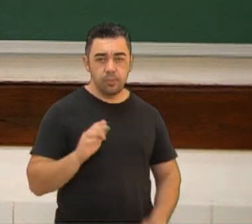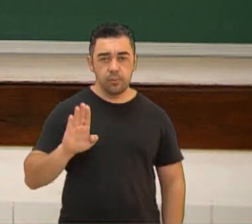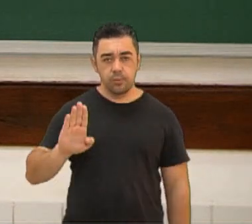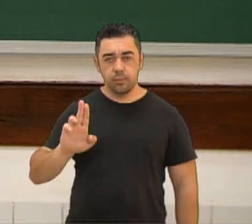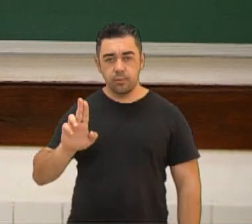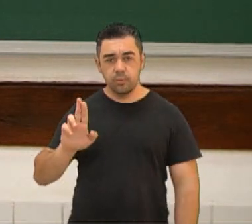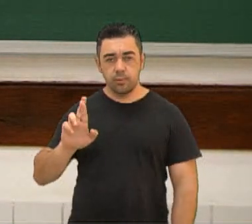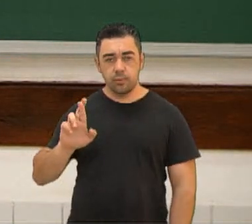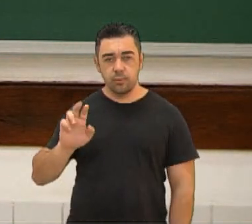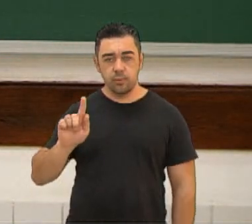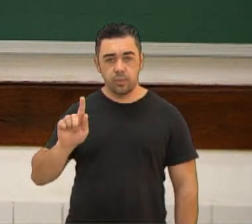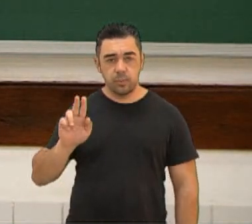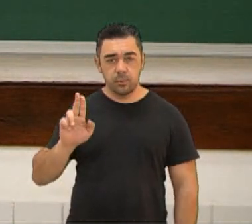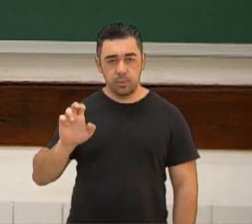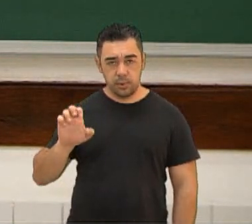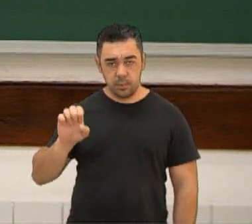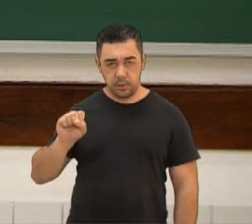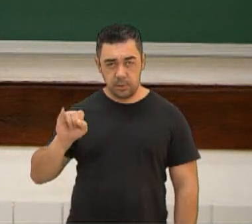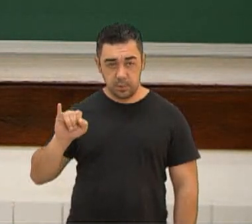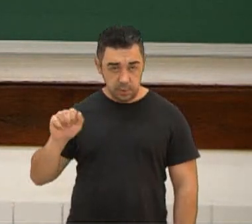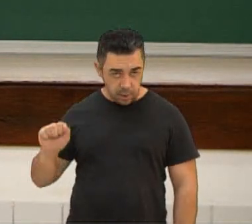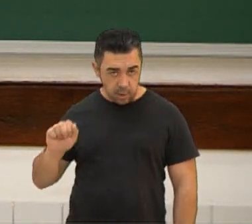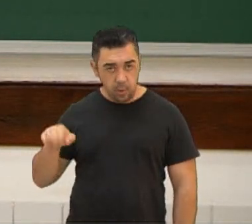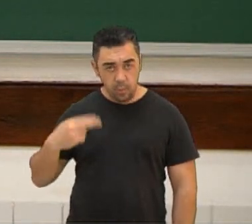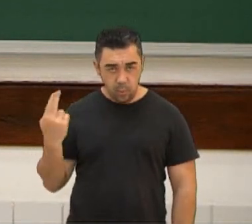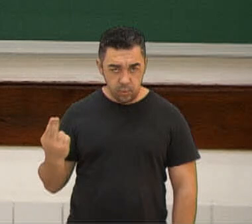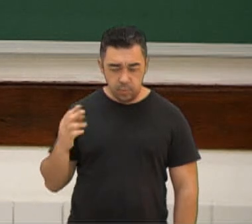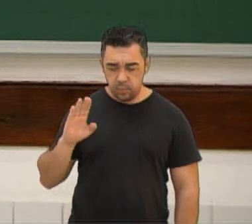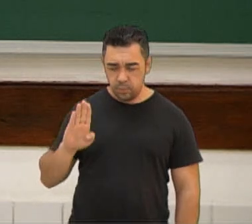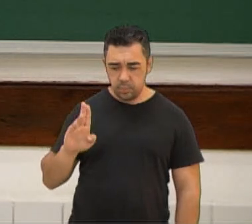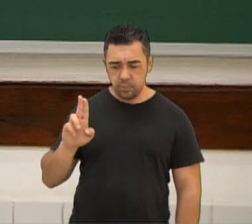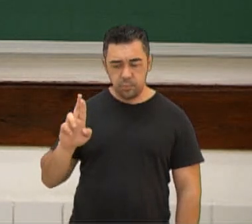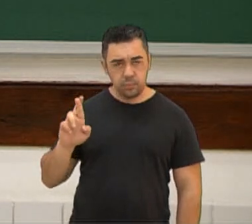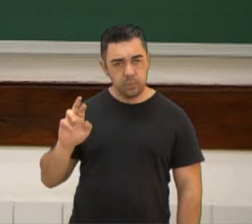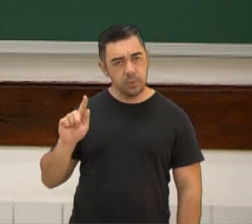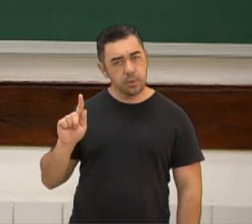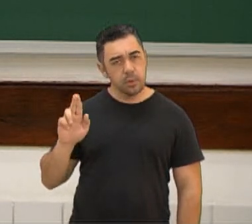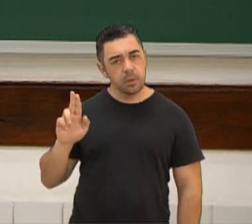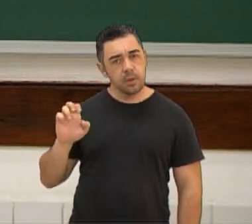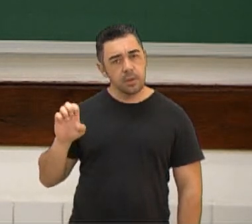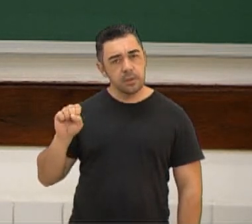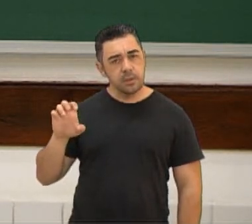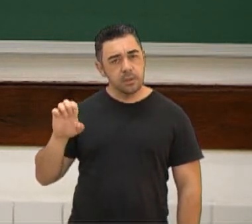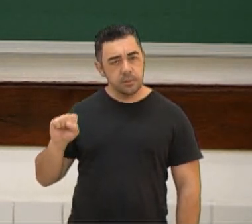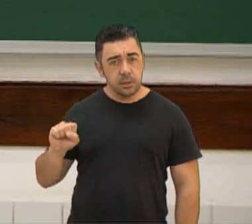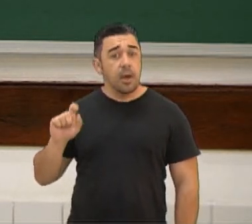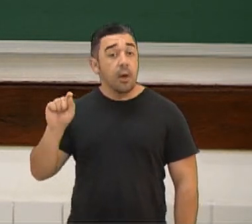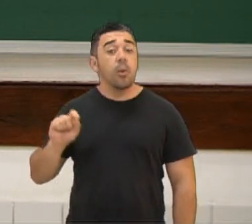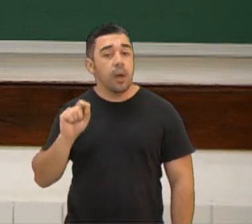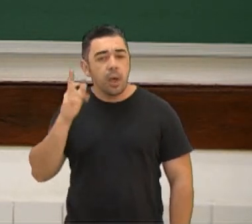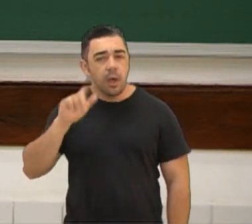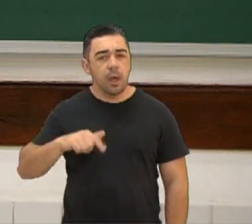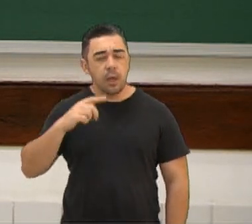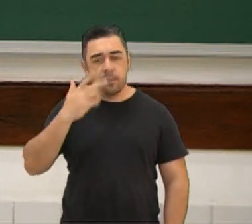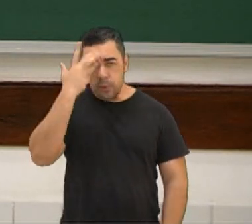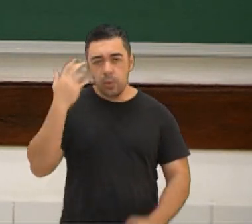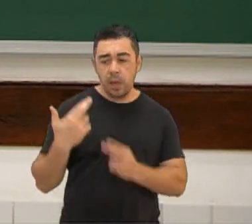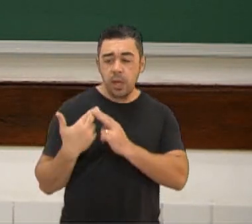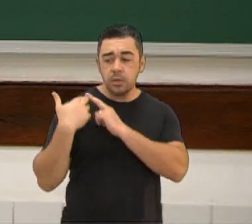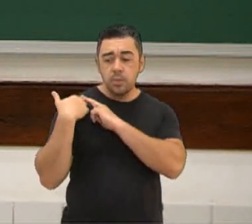Os burgueses, gente, eles eram comerciantes, mercadores, e são eles que vão acabar fazendo